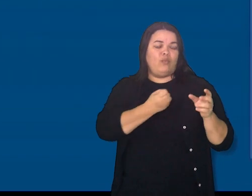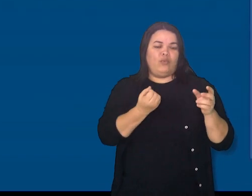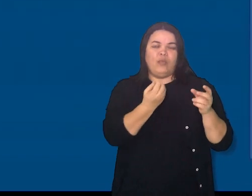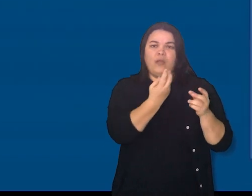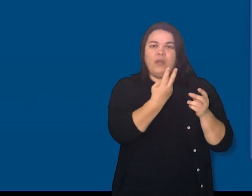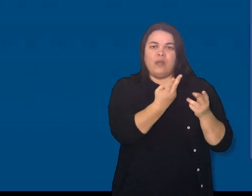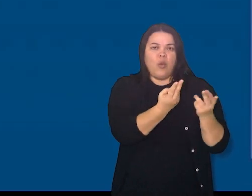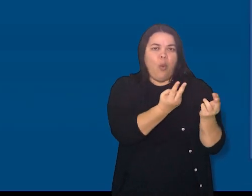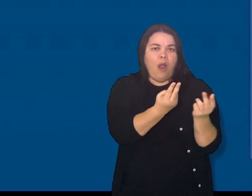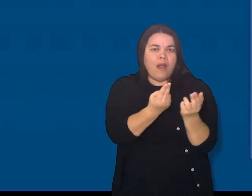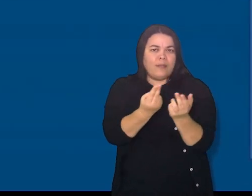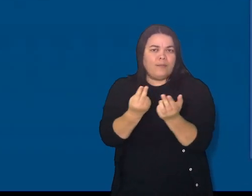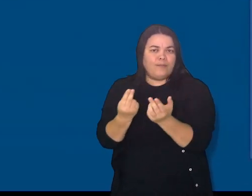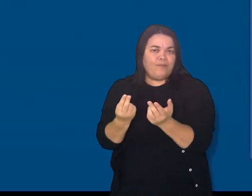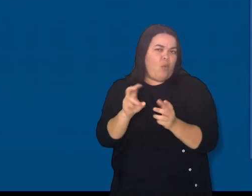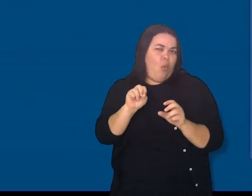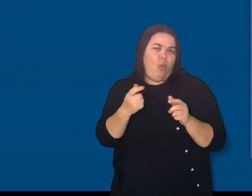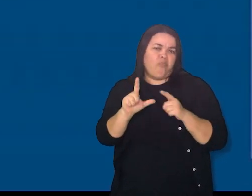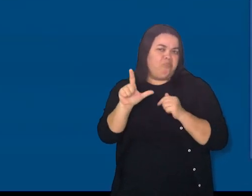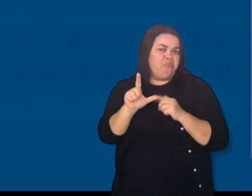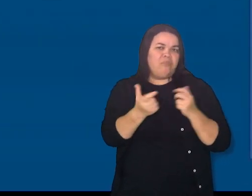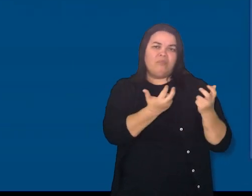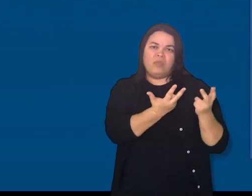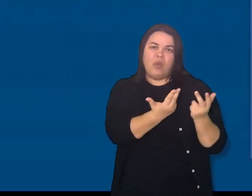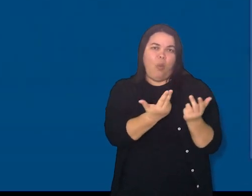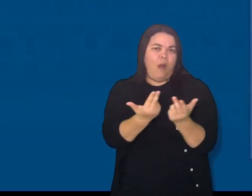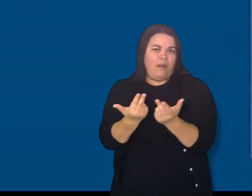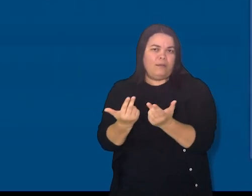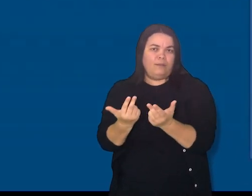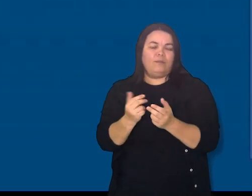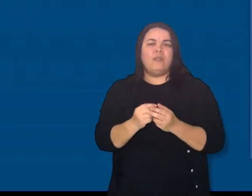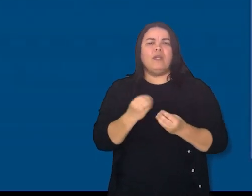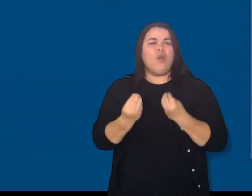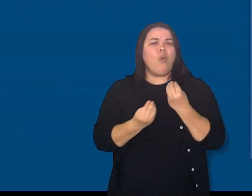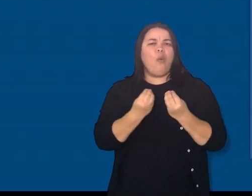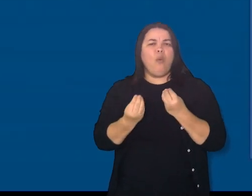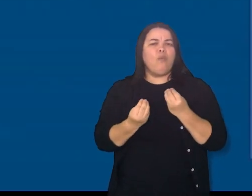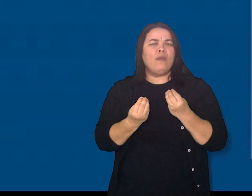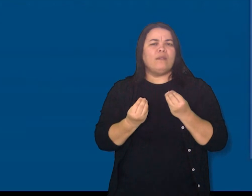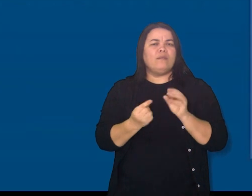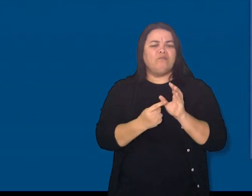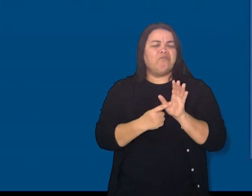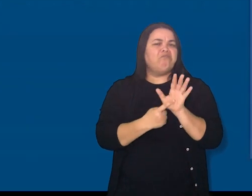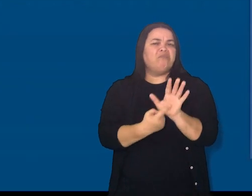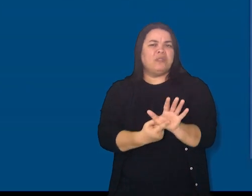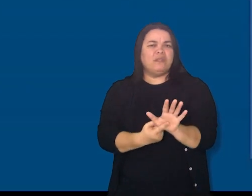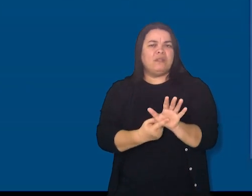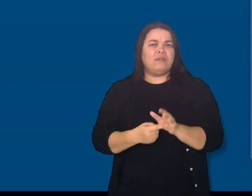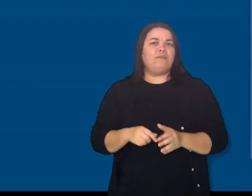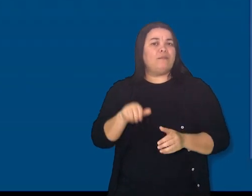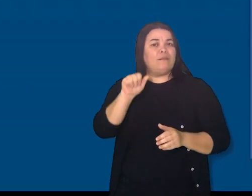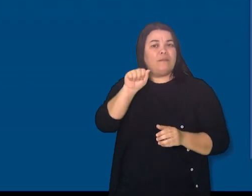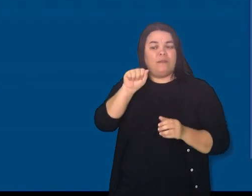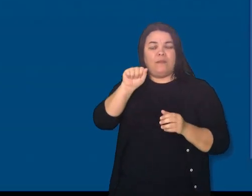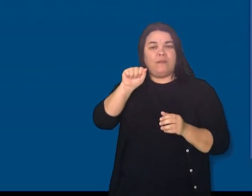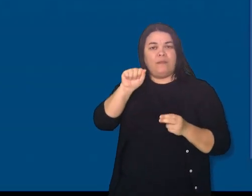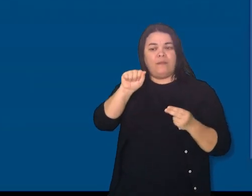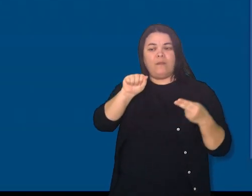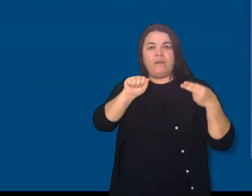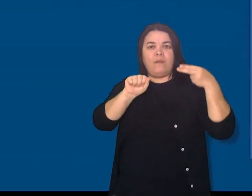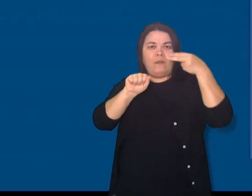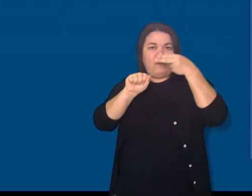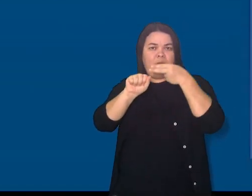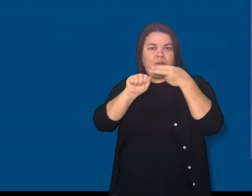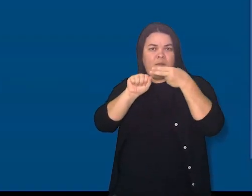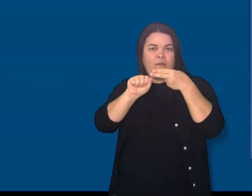iguais. E sua representação é dada por A elevado a N. No